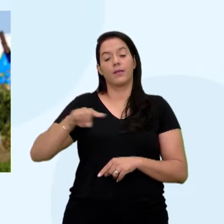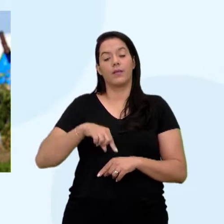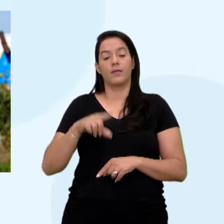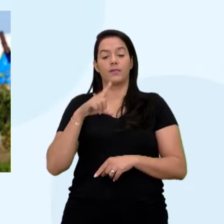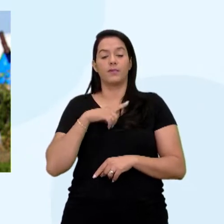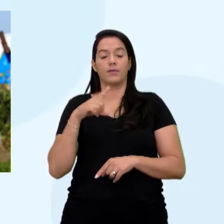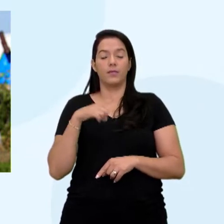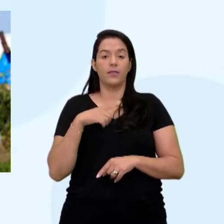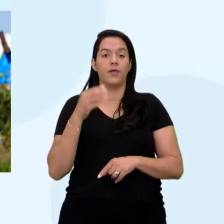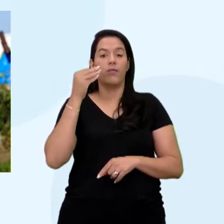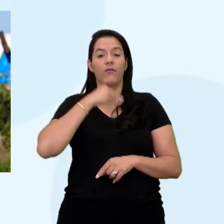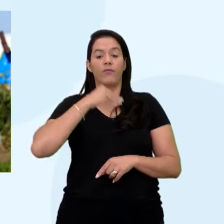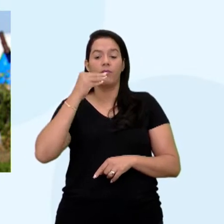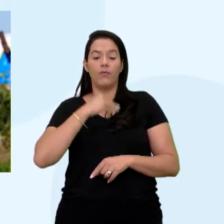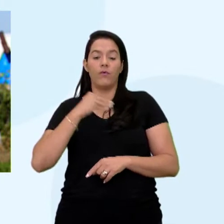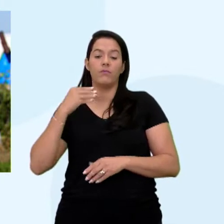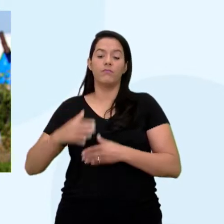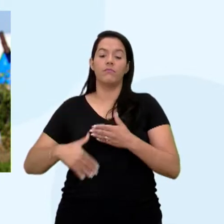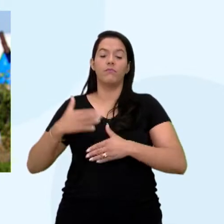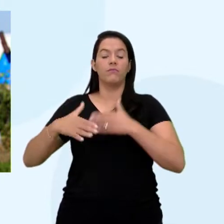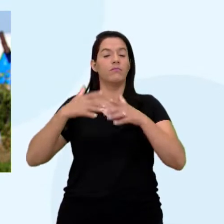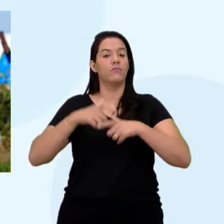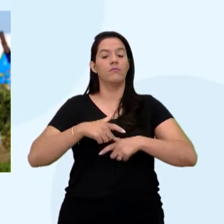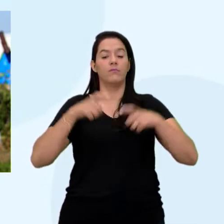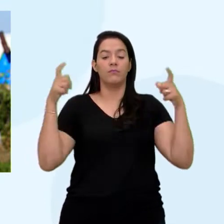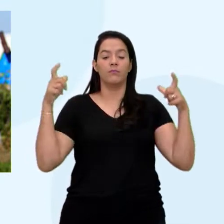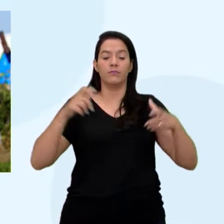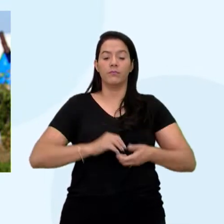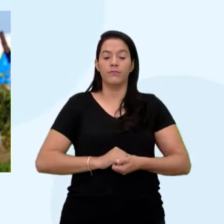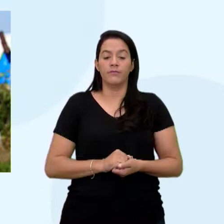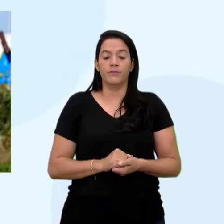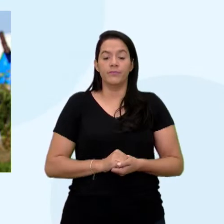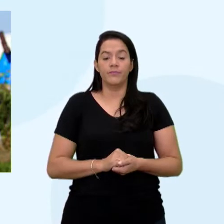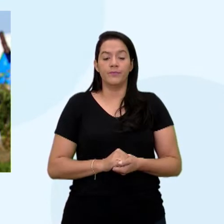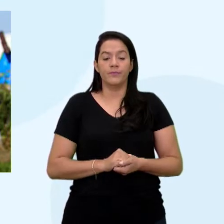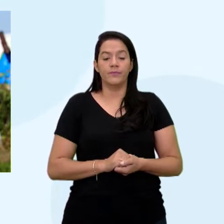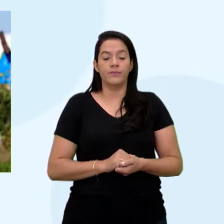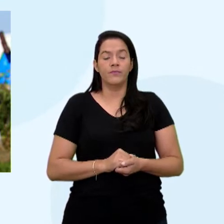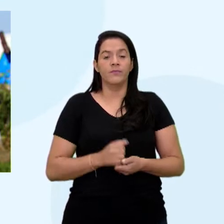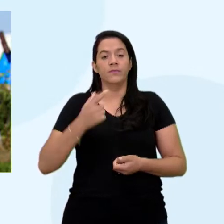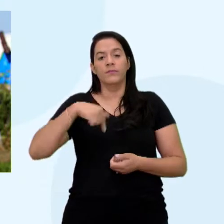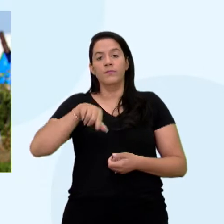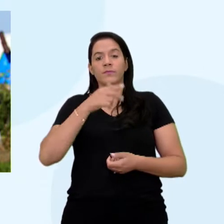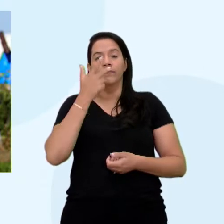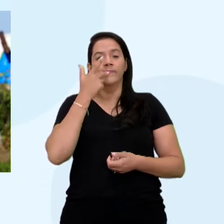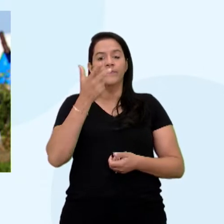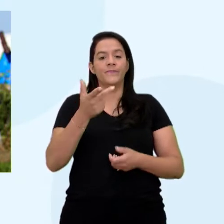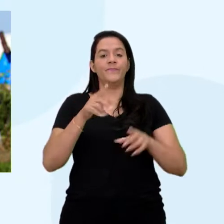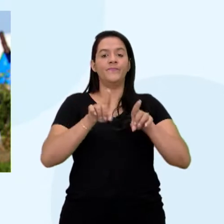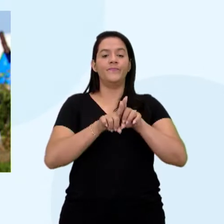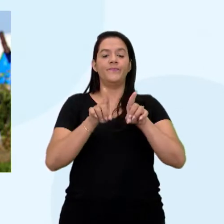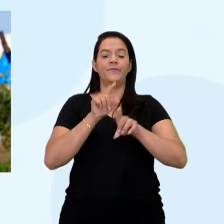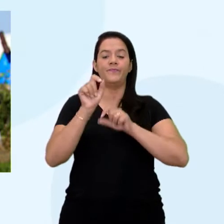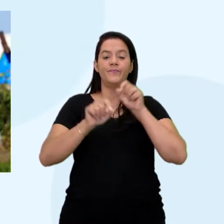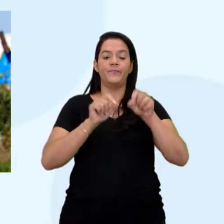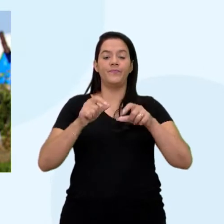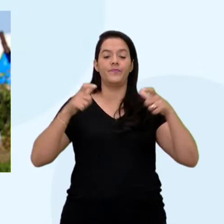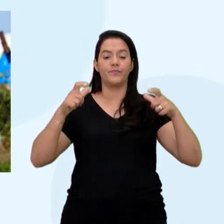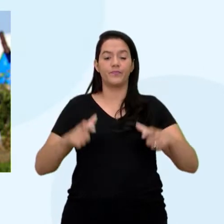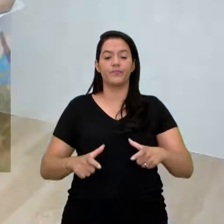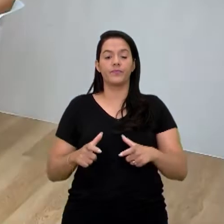de vulnerabilidade muito maior. Esse tema voltou-se a falar agora, né, Fabi? Por causa da questão da Ucrânia.